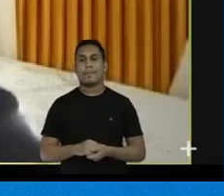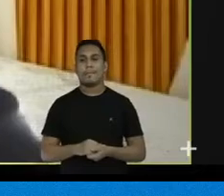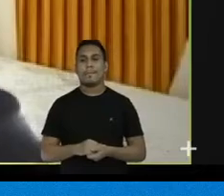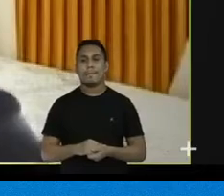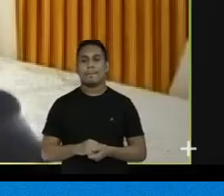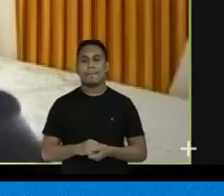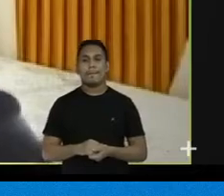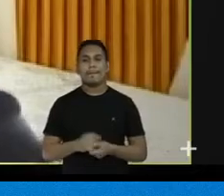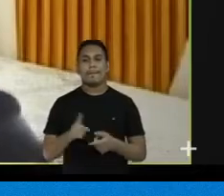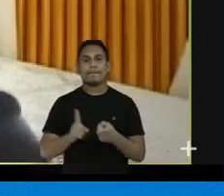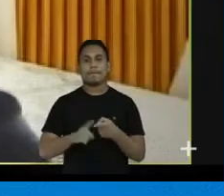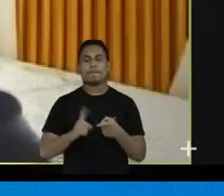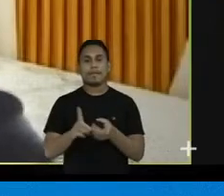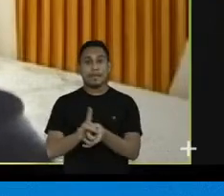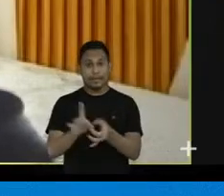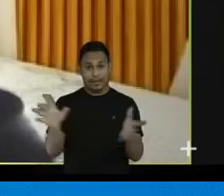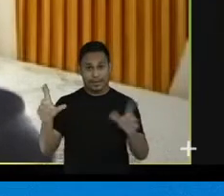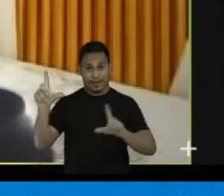a tela.